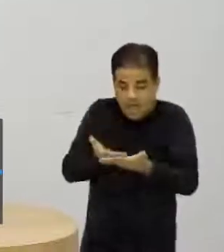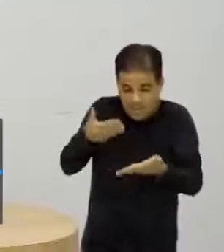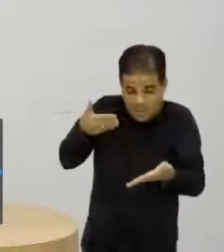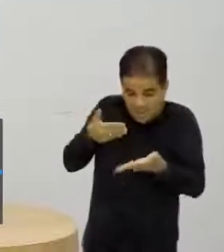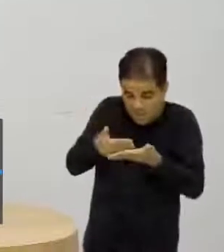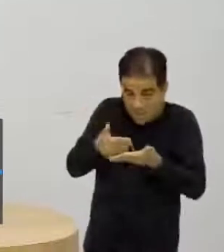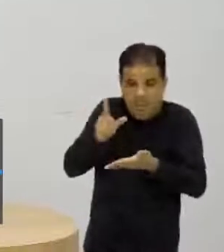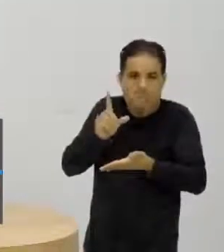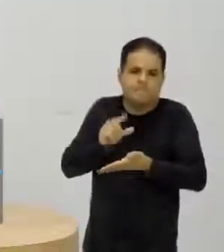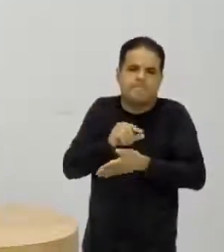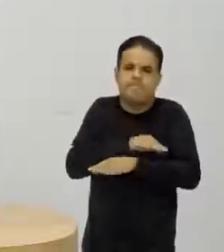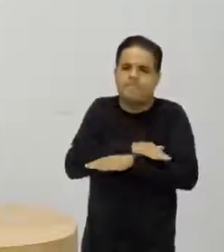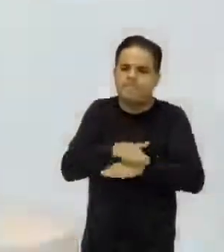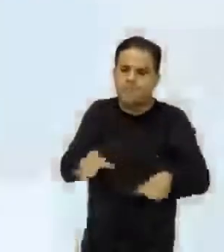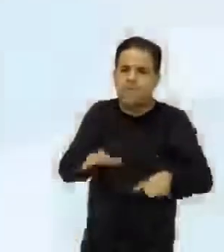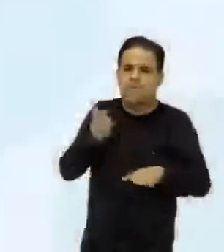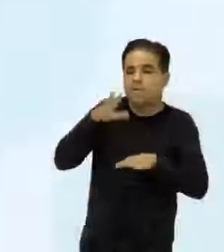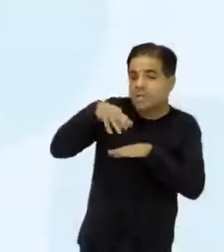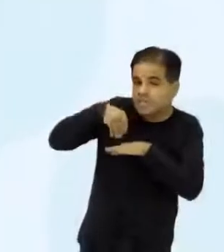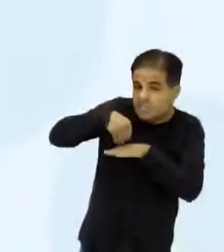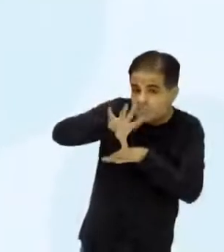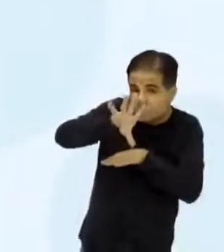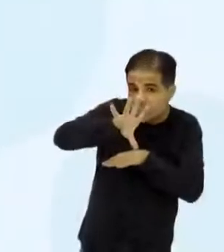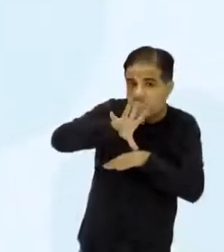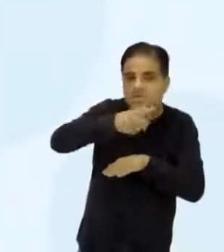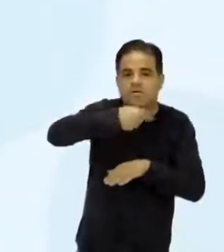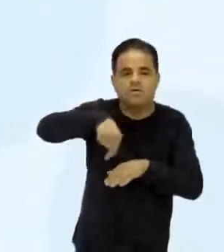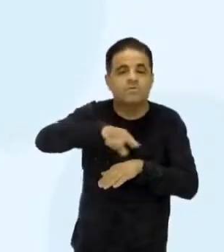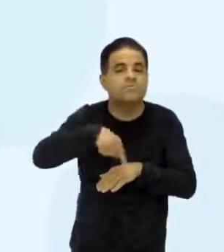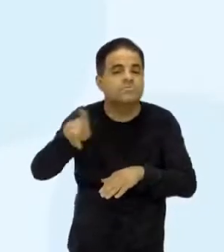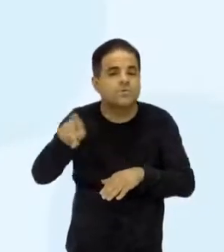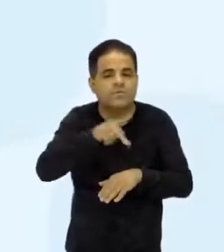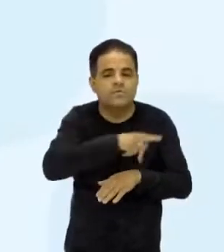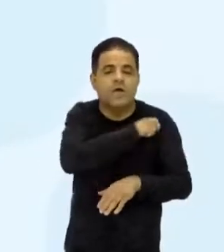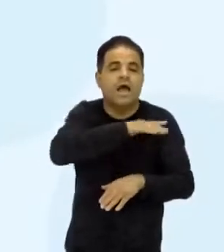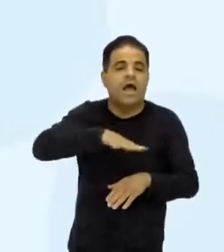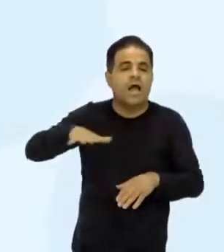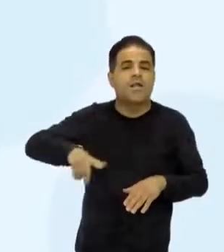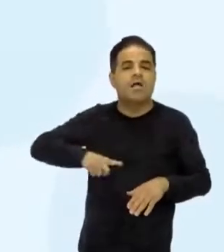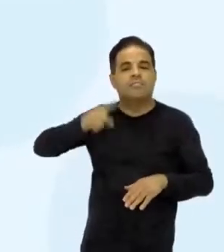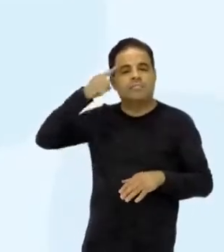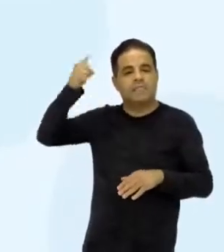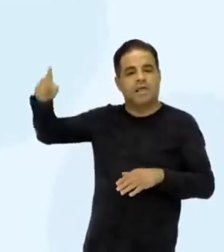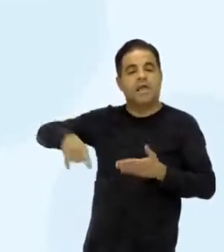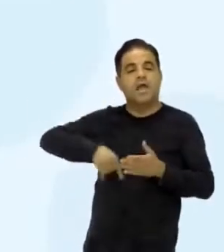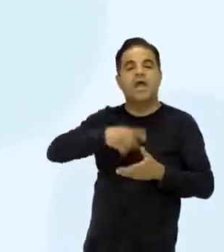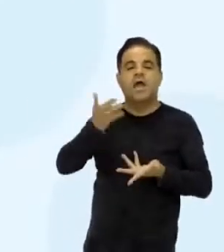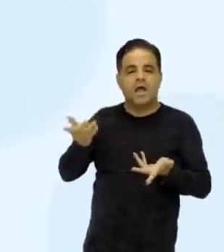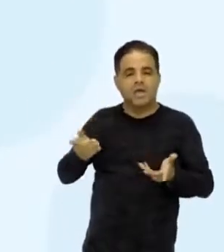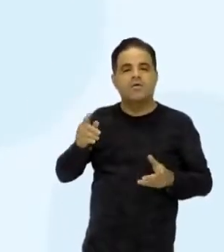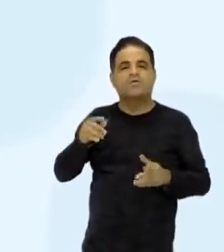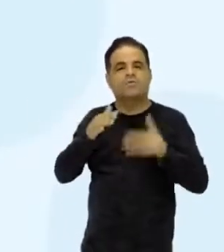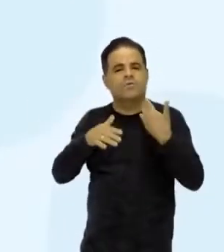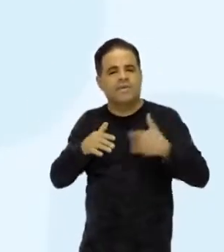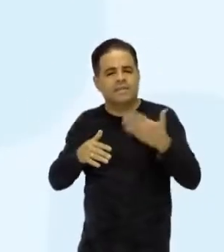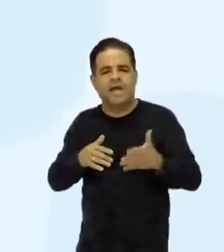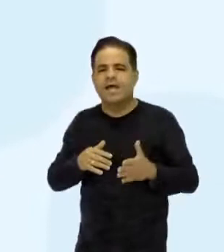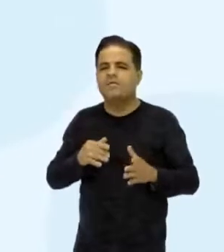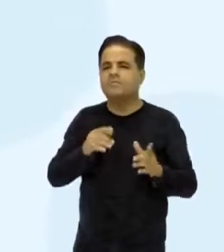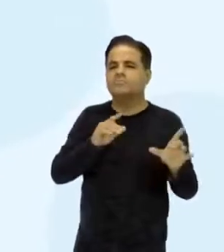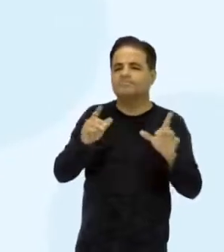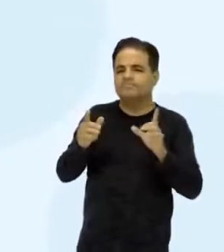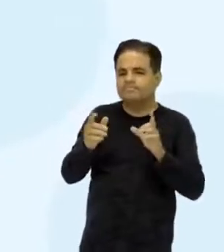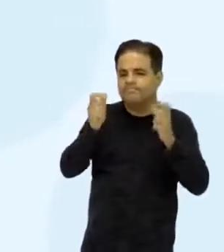viu, Bacana. Giba? Mais Isso, uma verdade. dica aí, olha, para os nossos professores e alunos, a gente tem também um documentário do Darwin, que conta